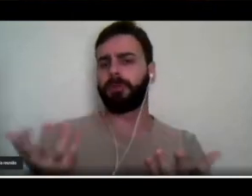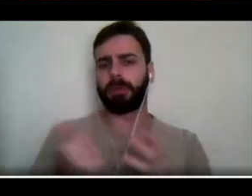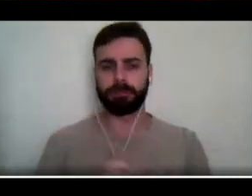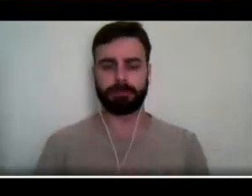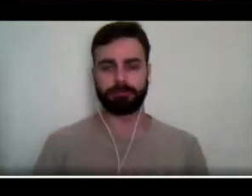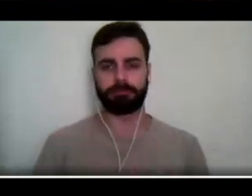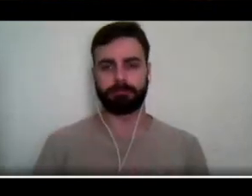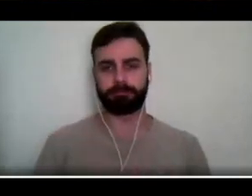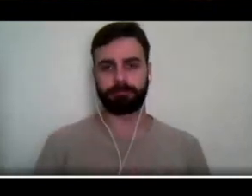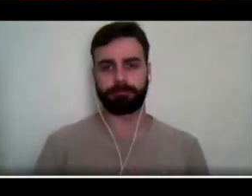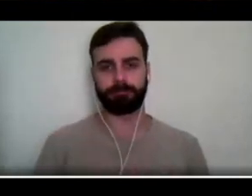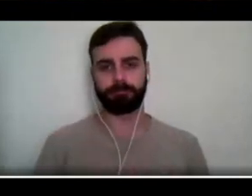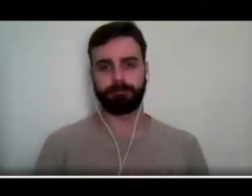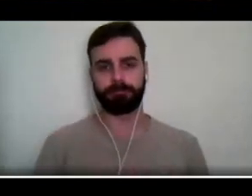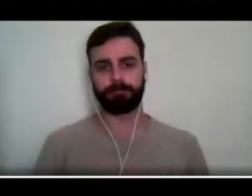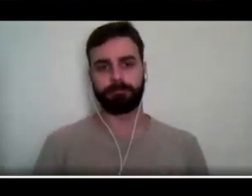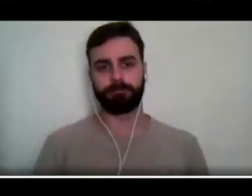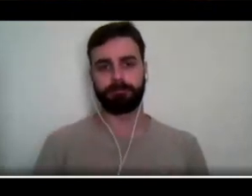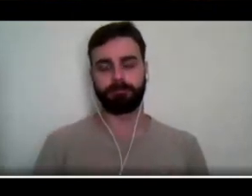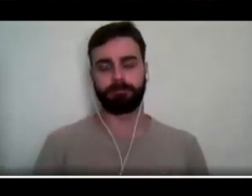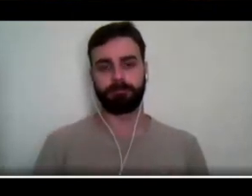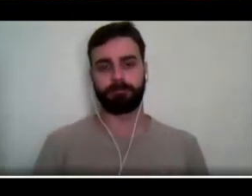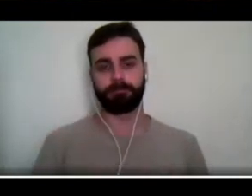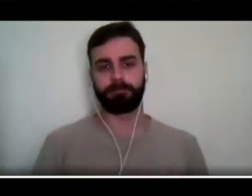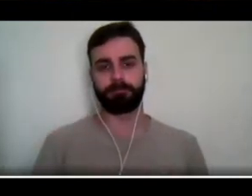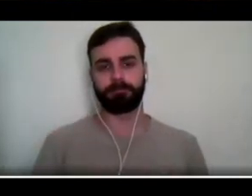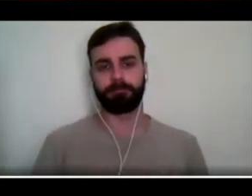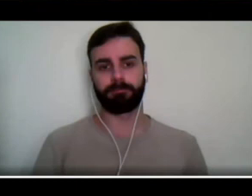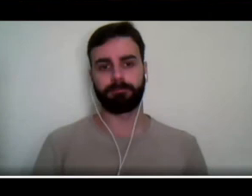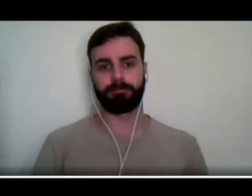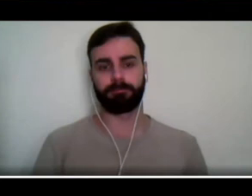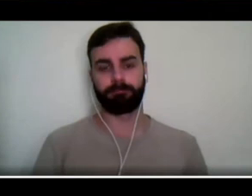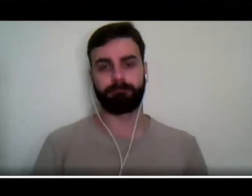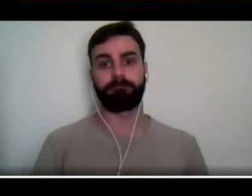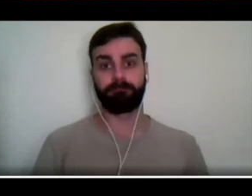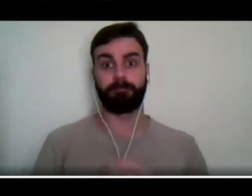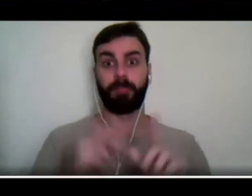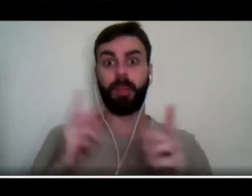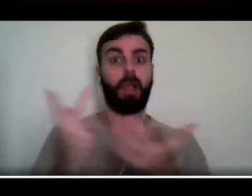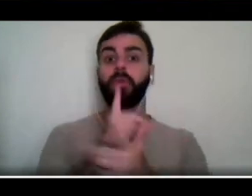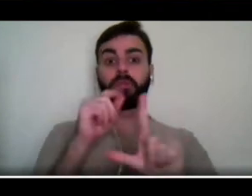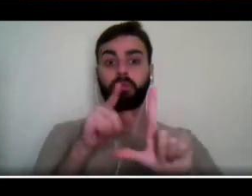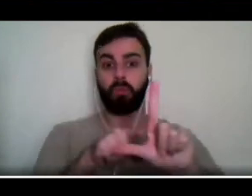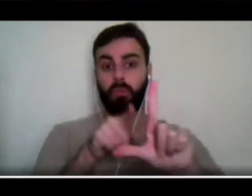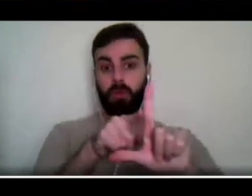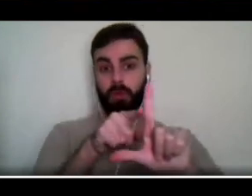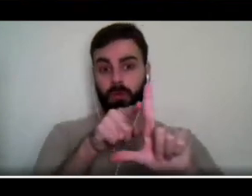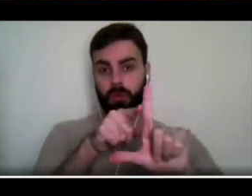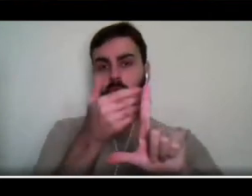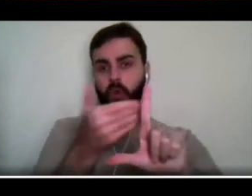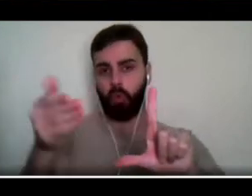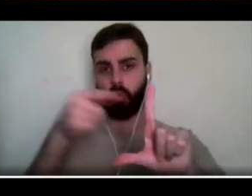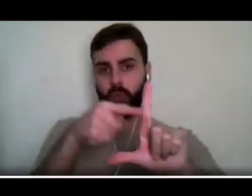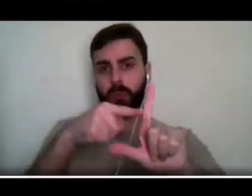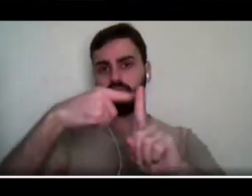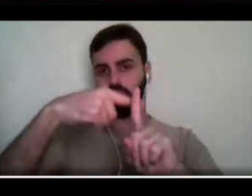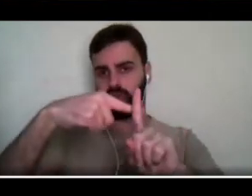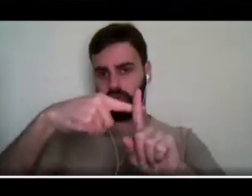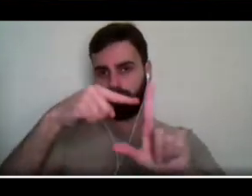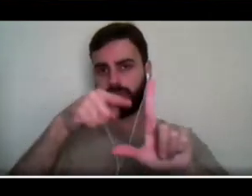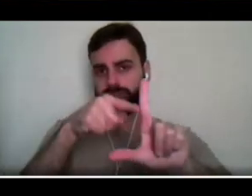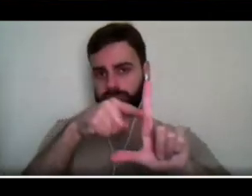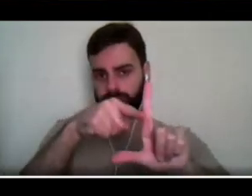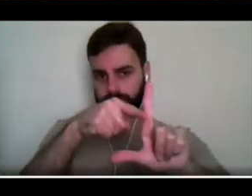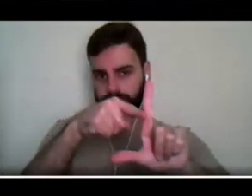Primeiro, ela parte de um valor positivo. À medida que a pedra sobe, ela vai diminuindo